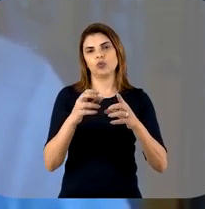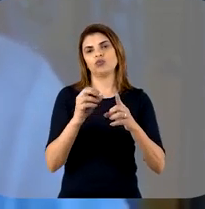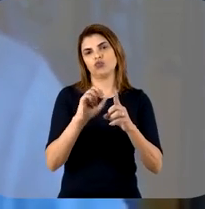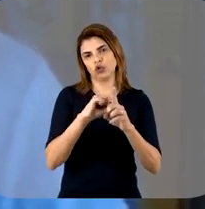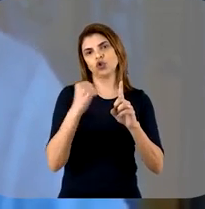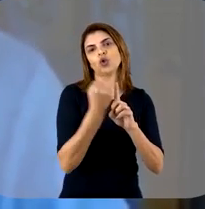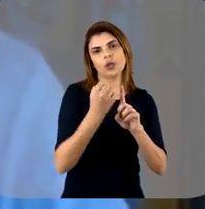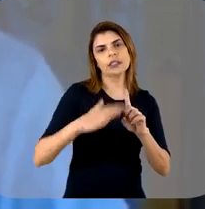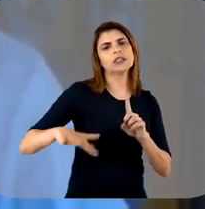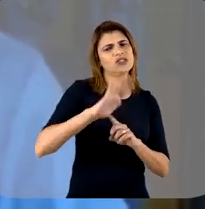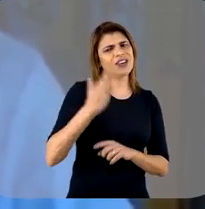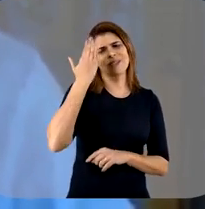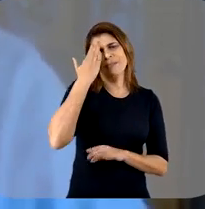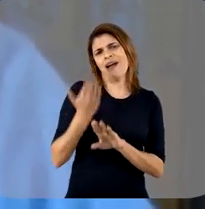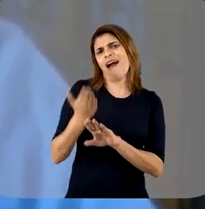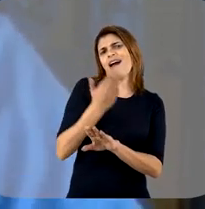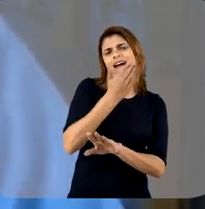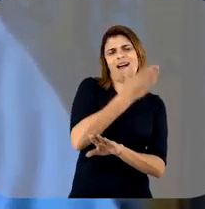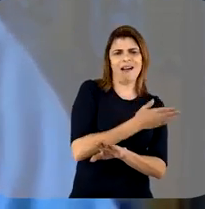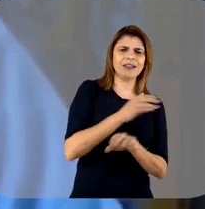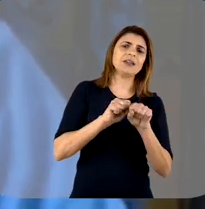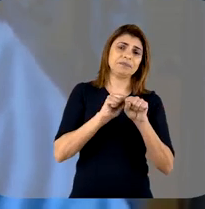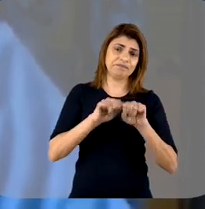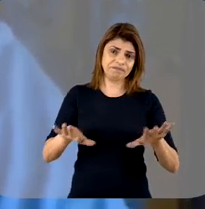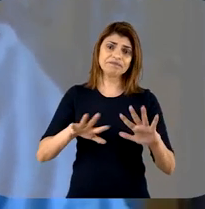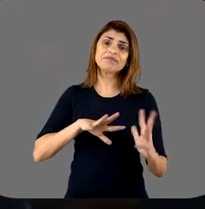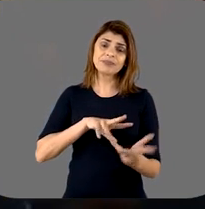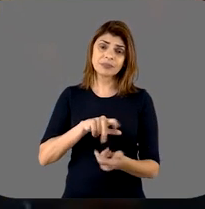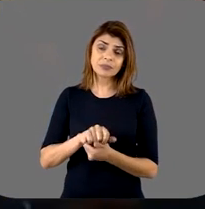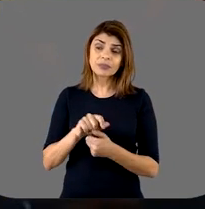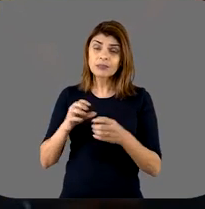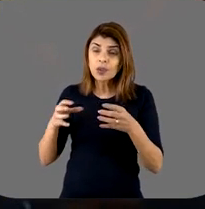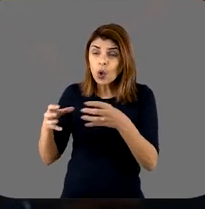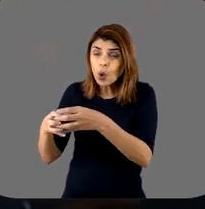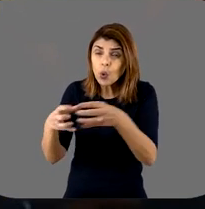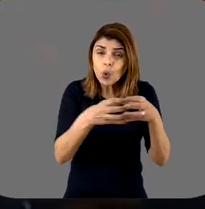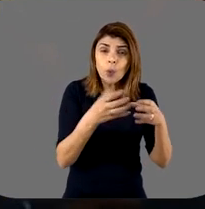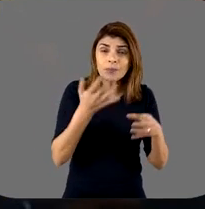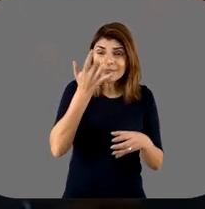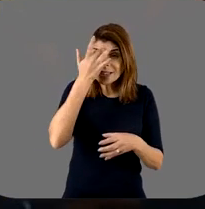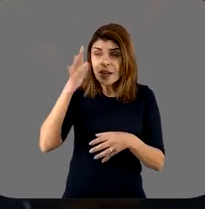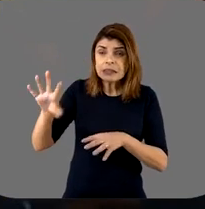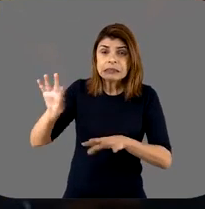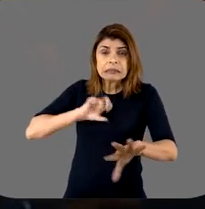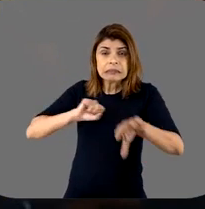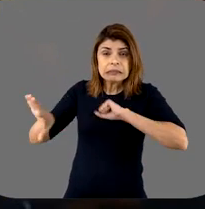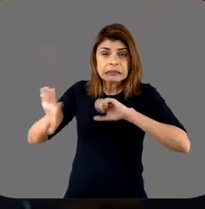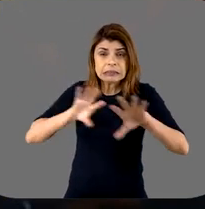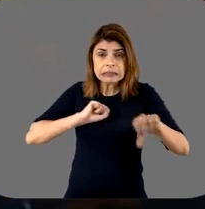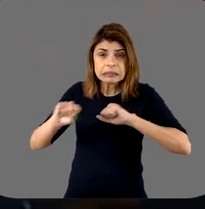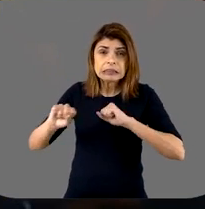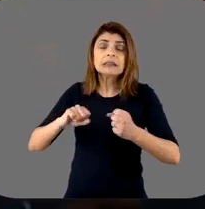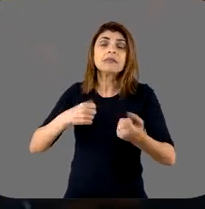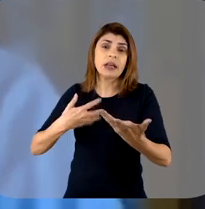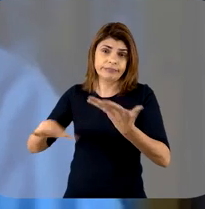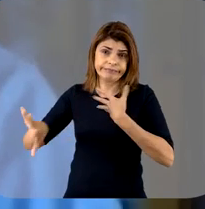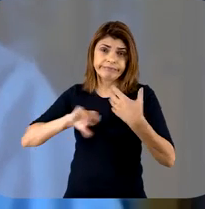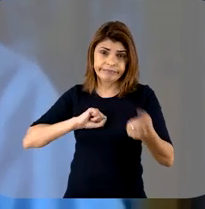sabia de antes da epidemia, né? Então, na medida em que esses grupos são mais vulneráveis, têm maior